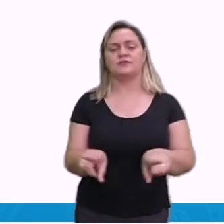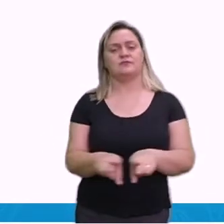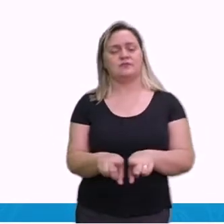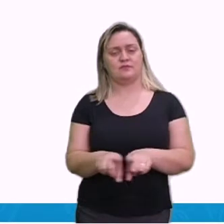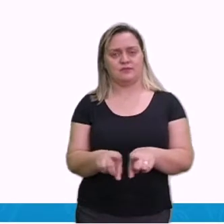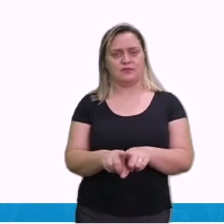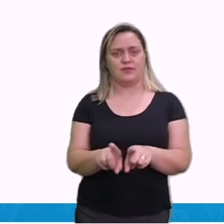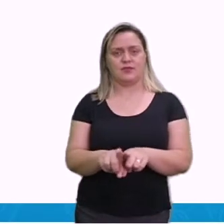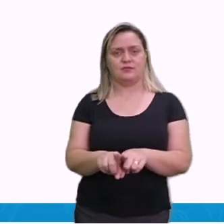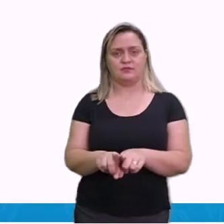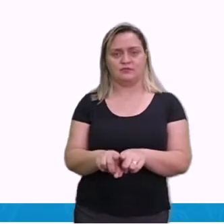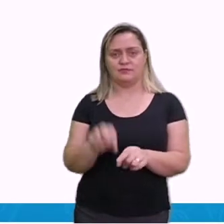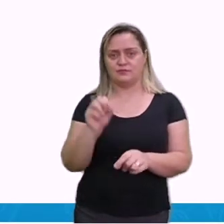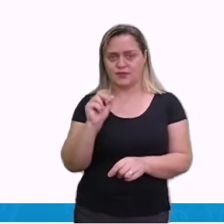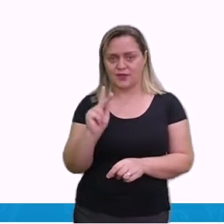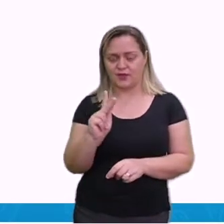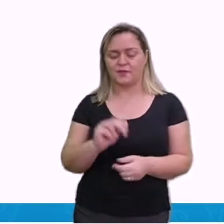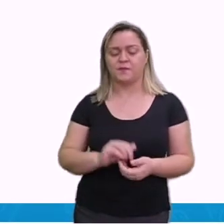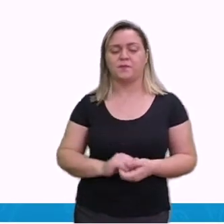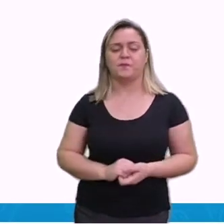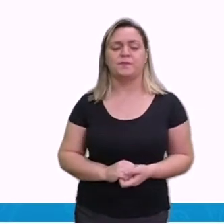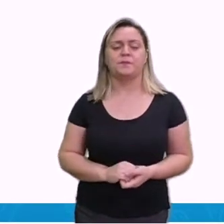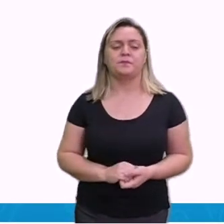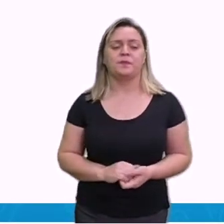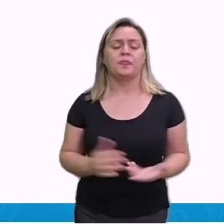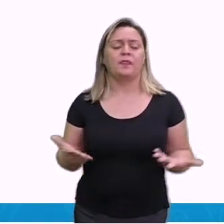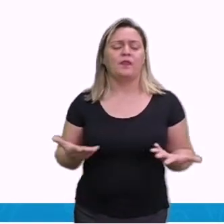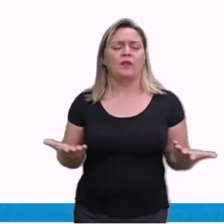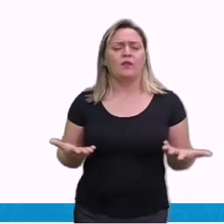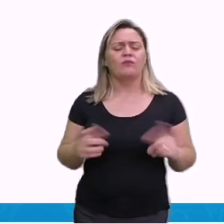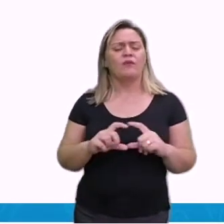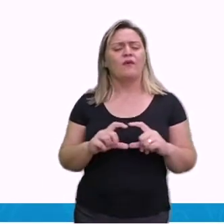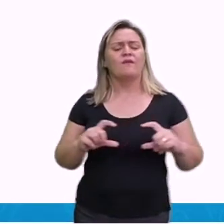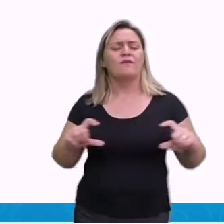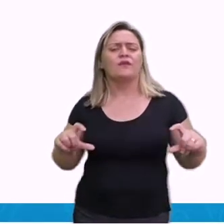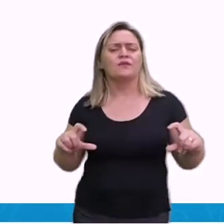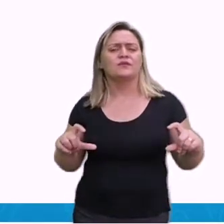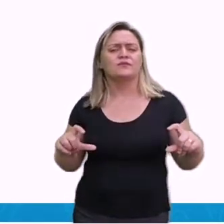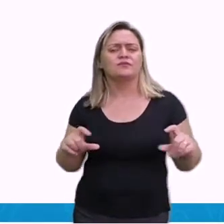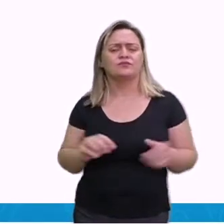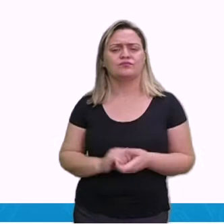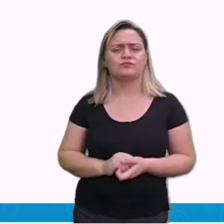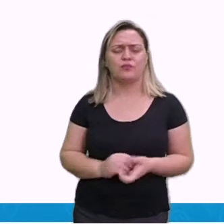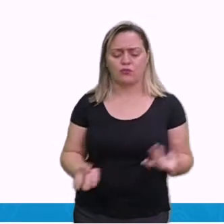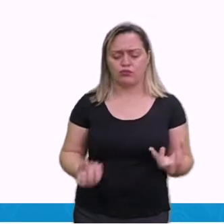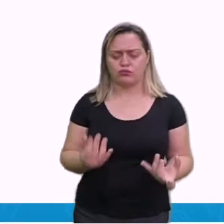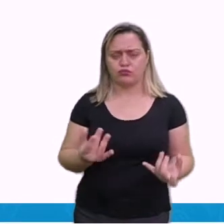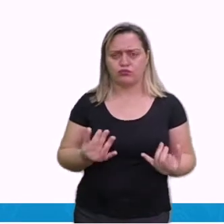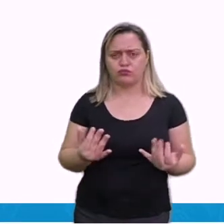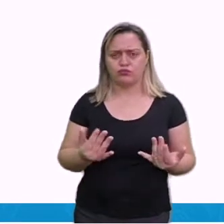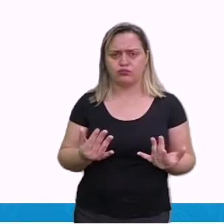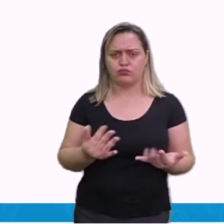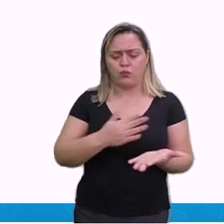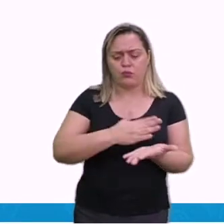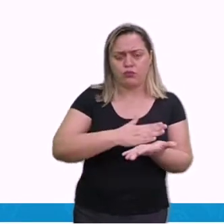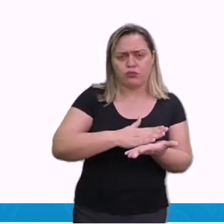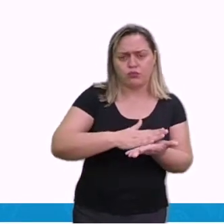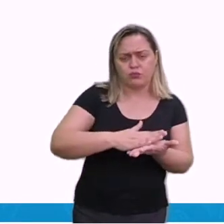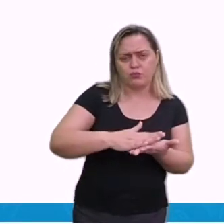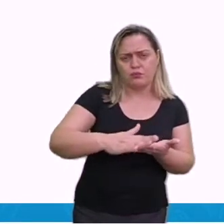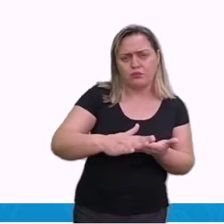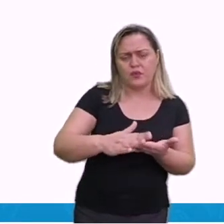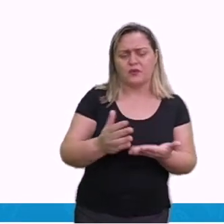o plural. Então eu tenho que entender aqui o que queimou foi o aparador de grama. Então agora,